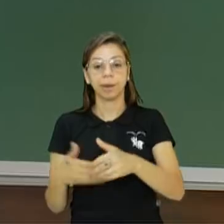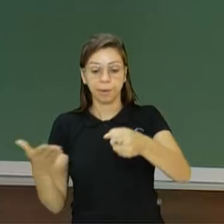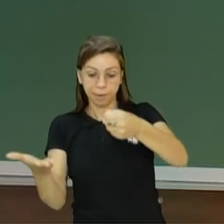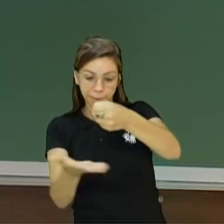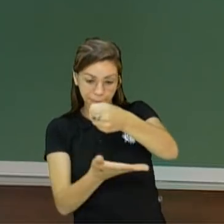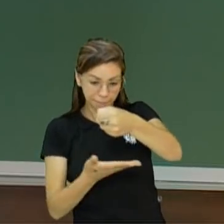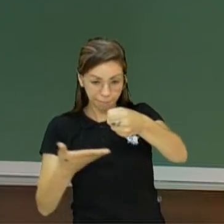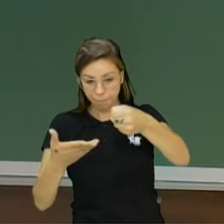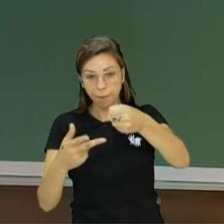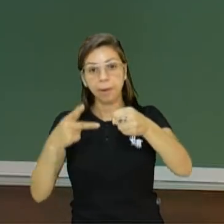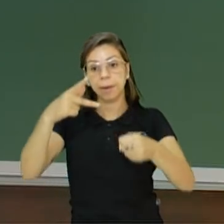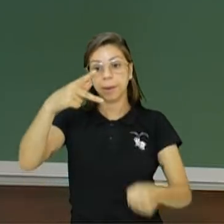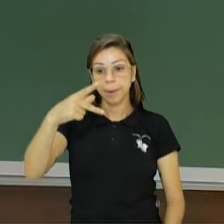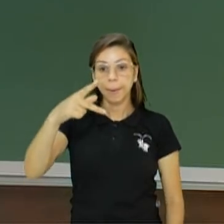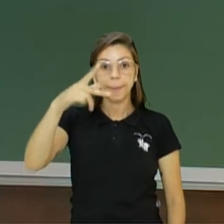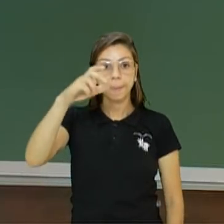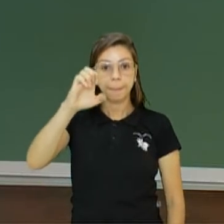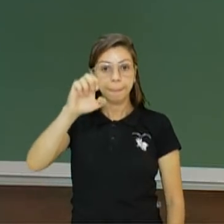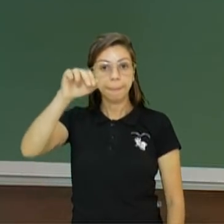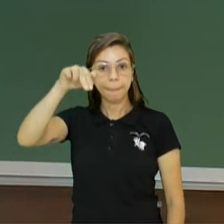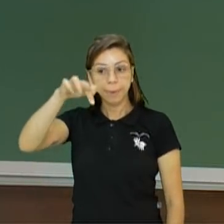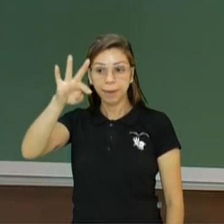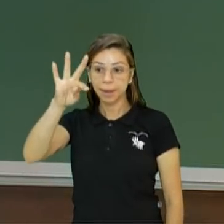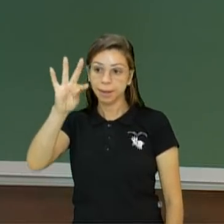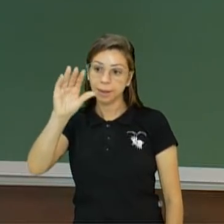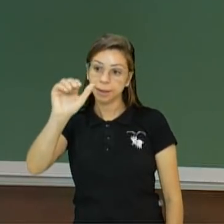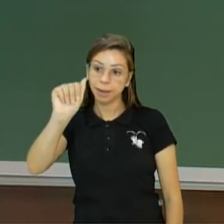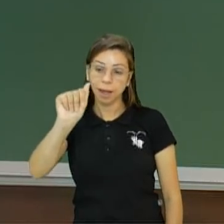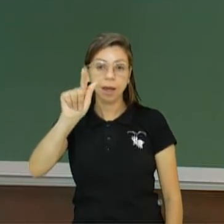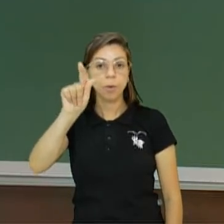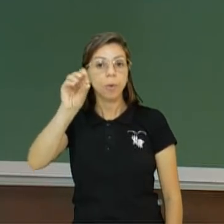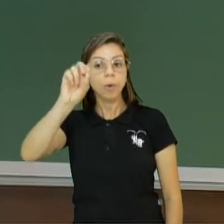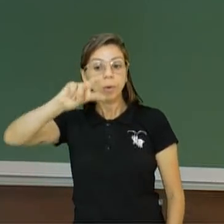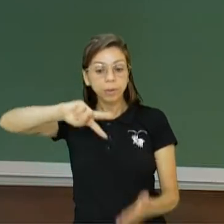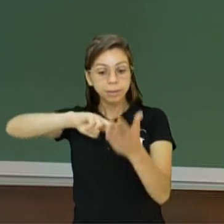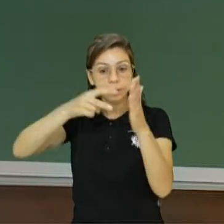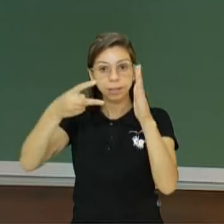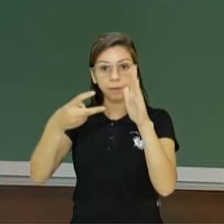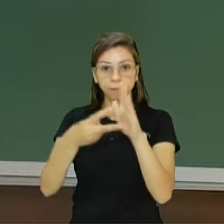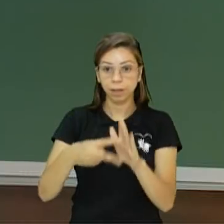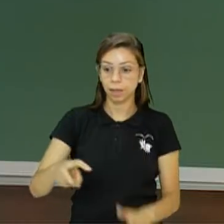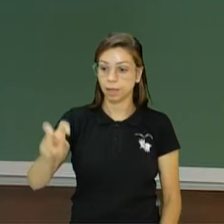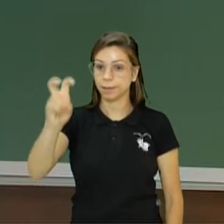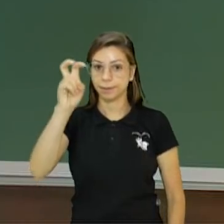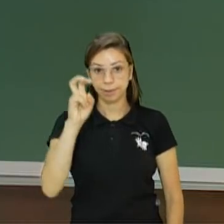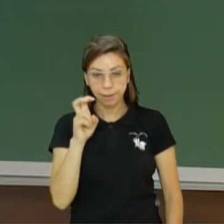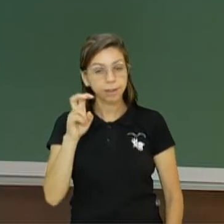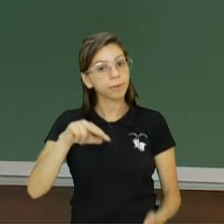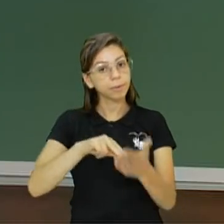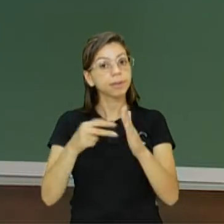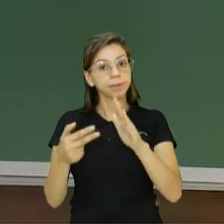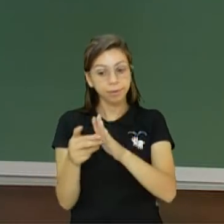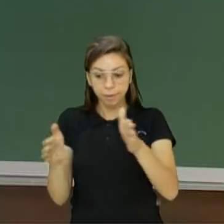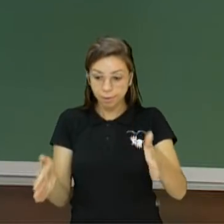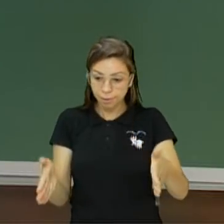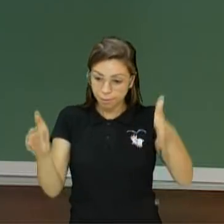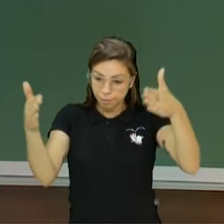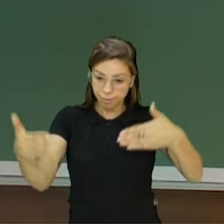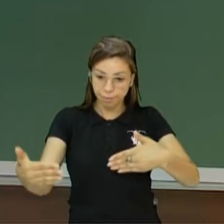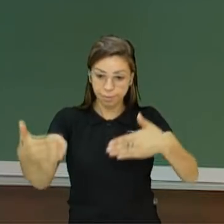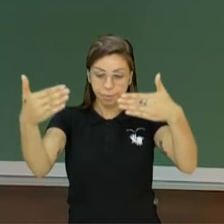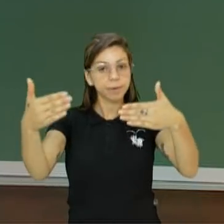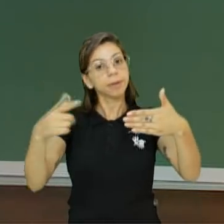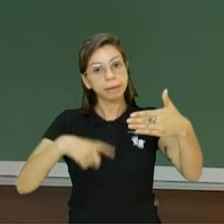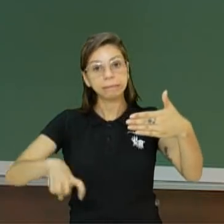é um pentágono, que são 5 lados, as faces laterais são 5 faces laterais. E com